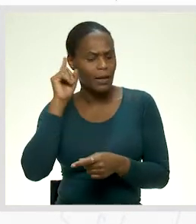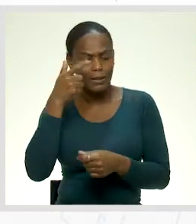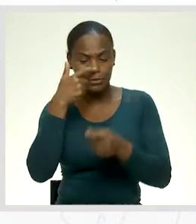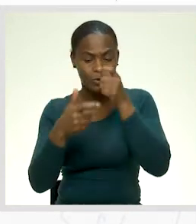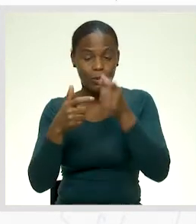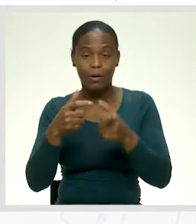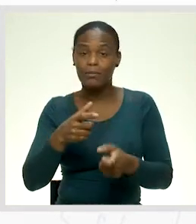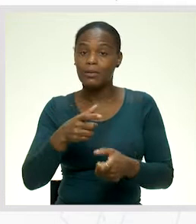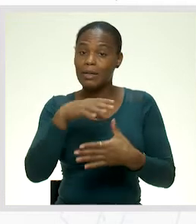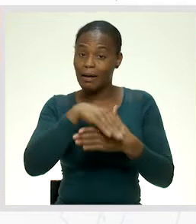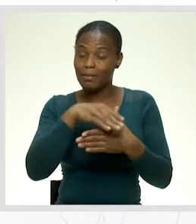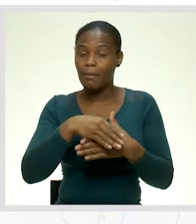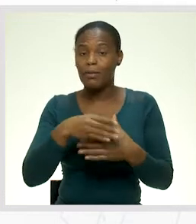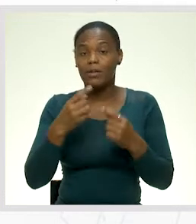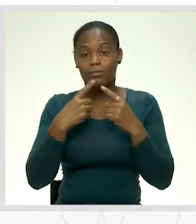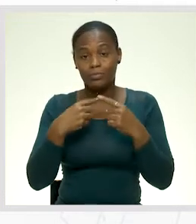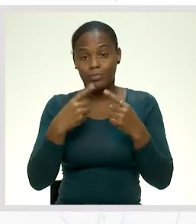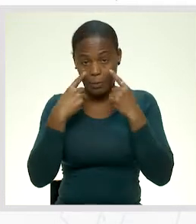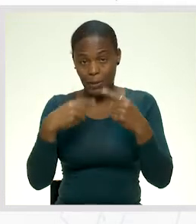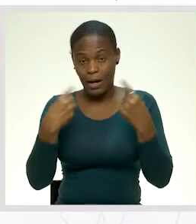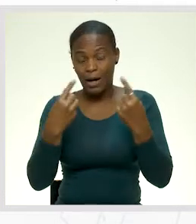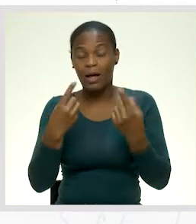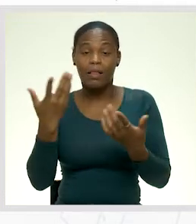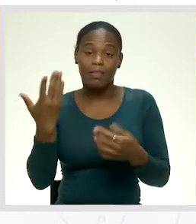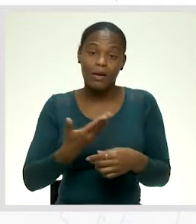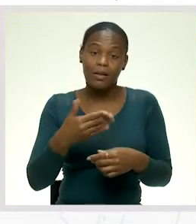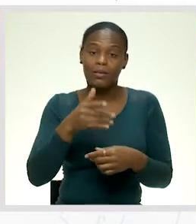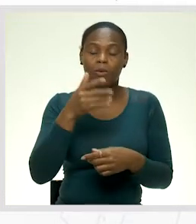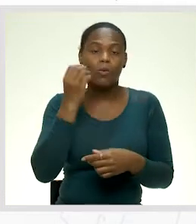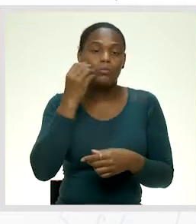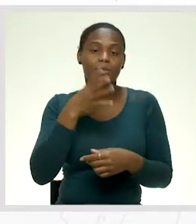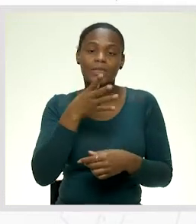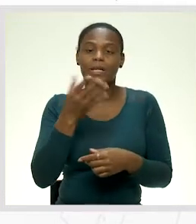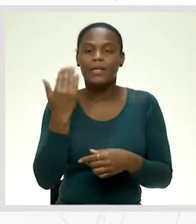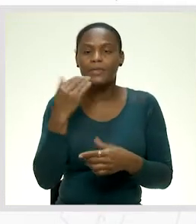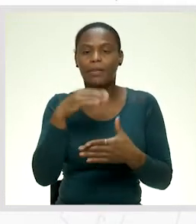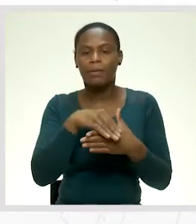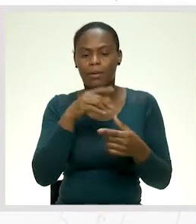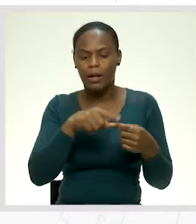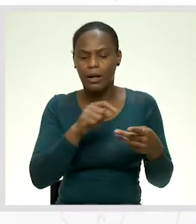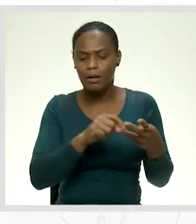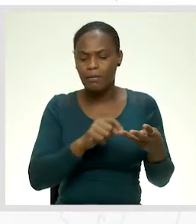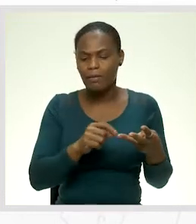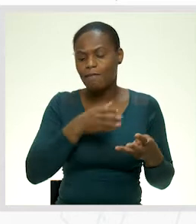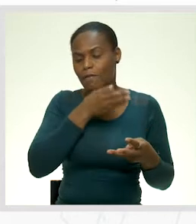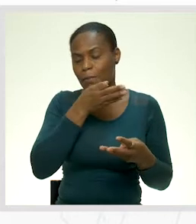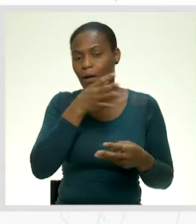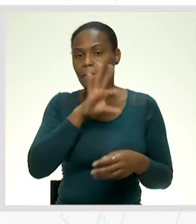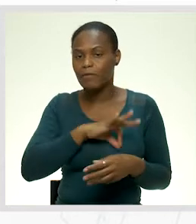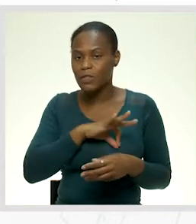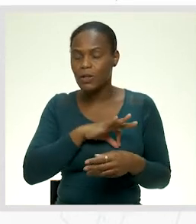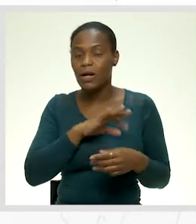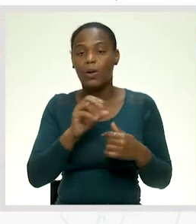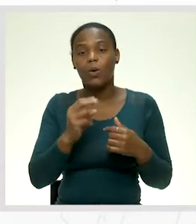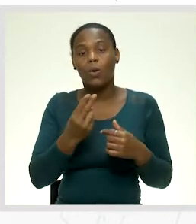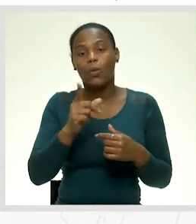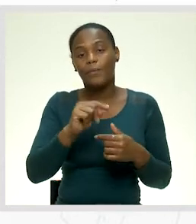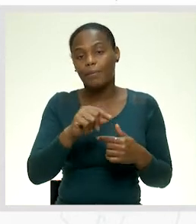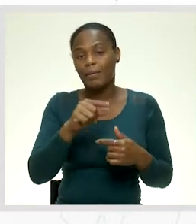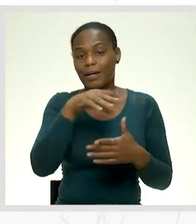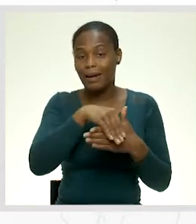emprego e reclamação, nós falamos. Tipos de carta, carta pessoal ou familiar e carta profissional ou ainda carta de